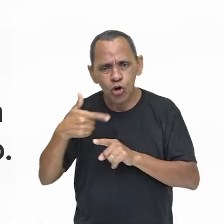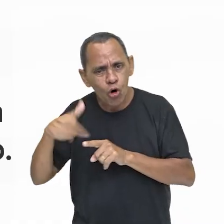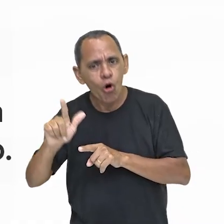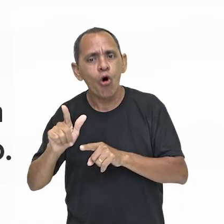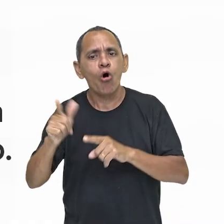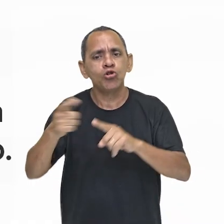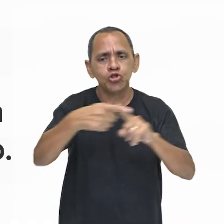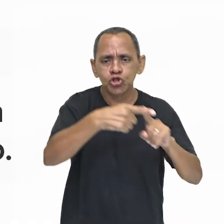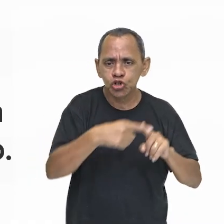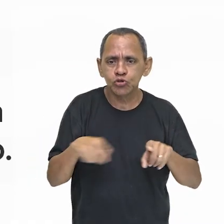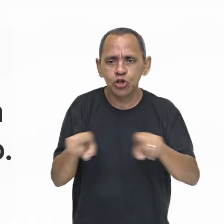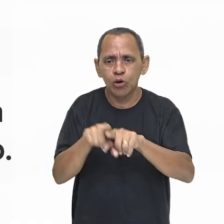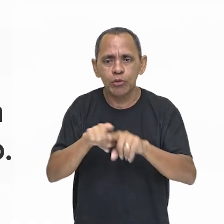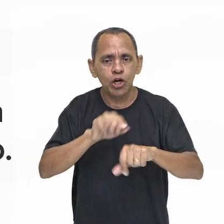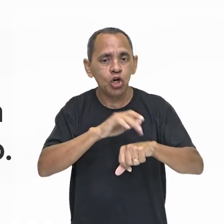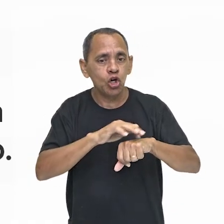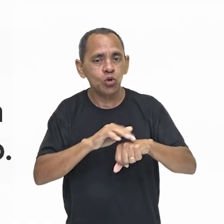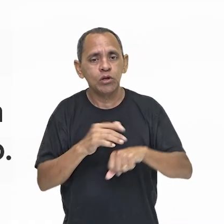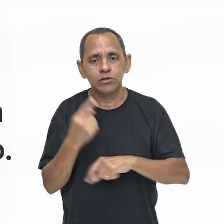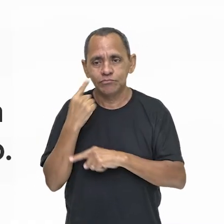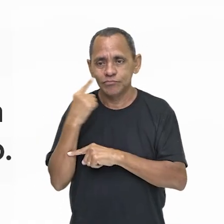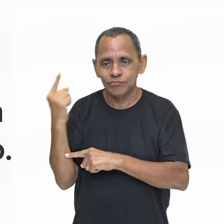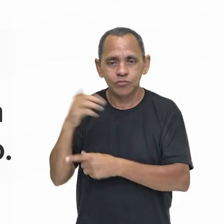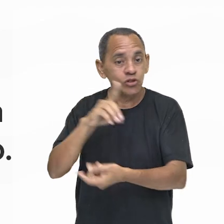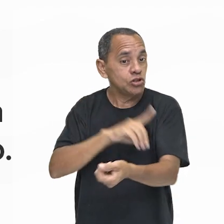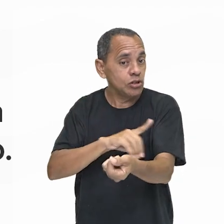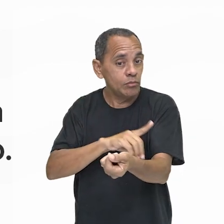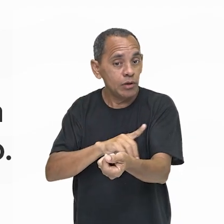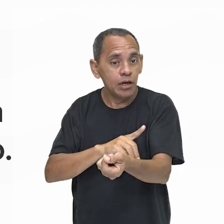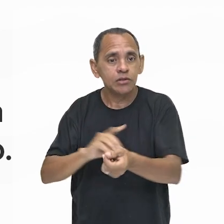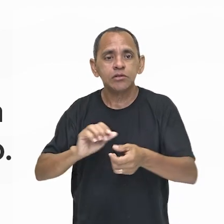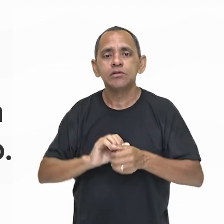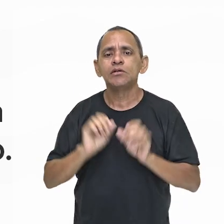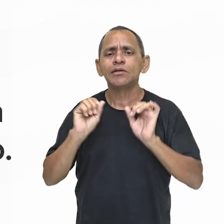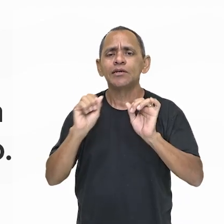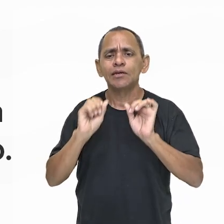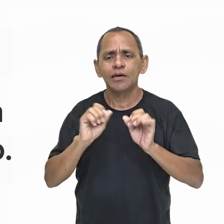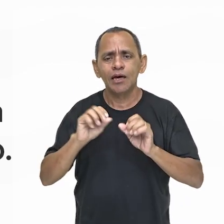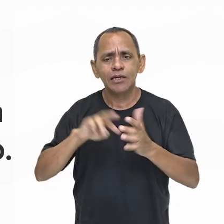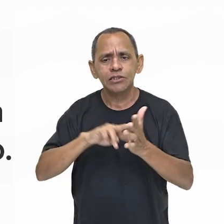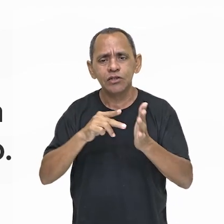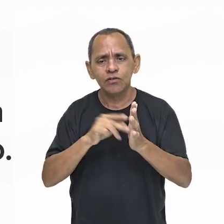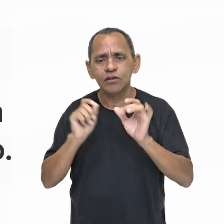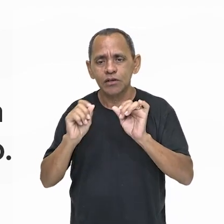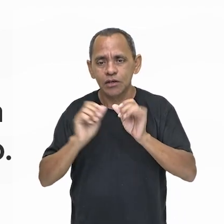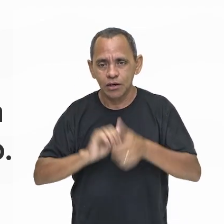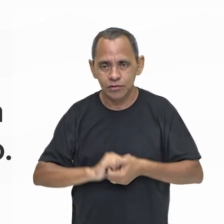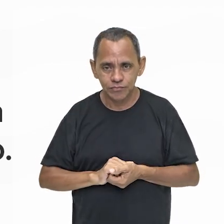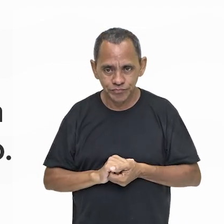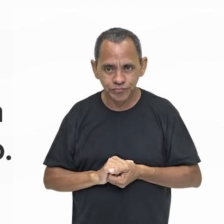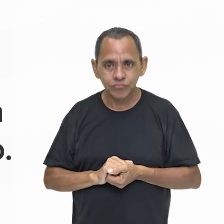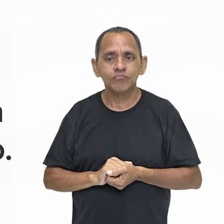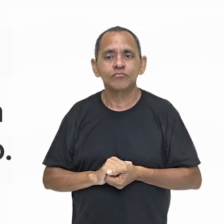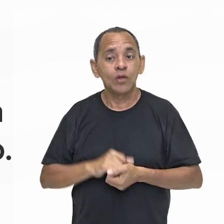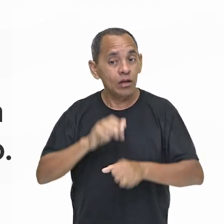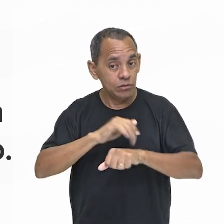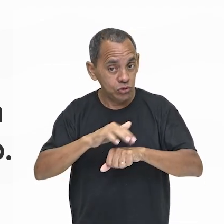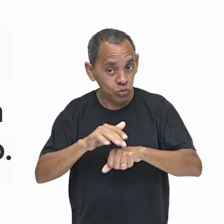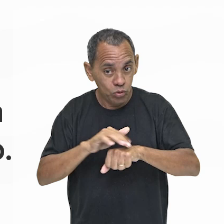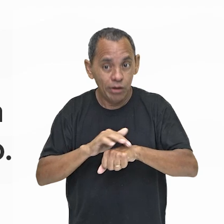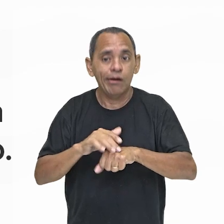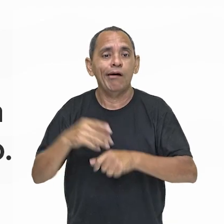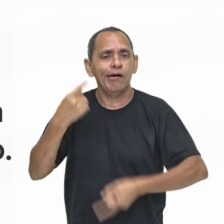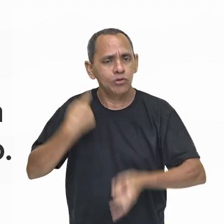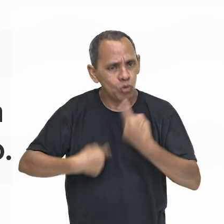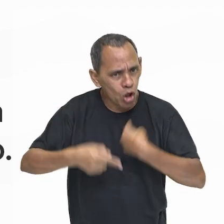diabetes. Então, o que é diabetes? O diabetes mellitus, também conhecido como DM, é uma